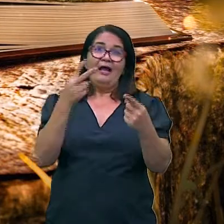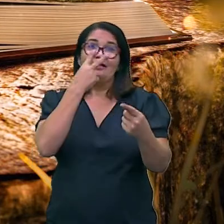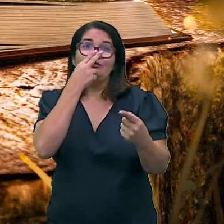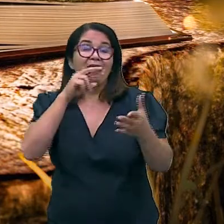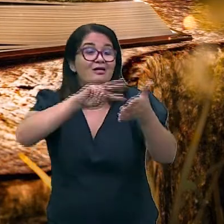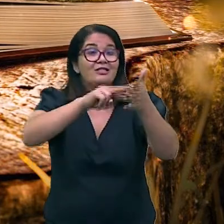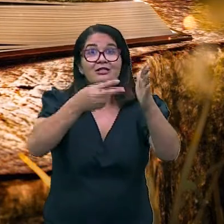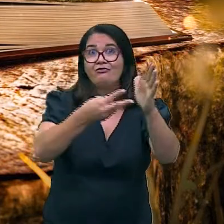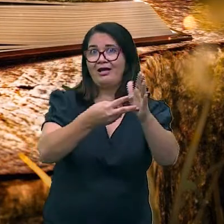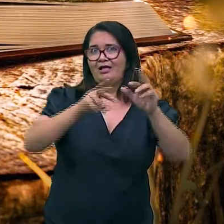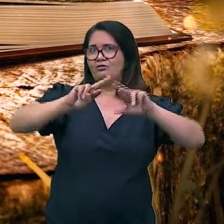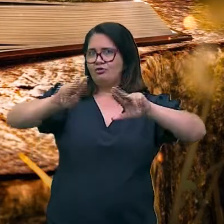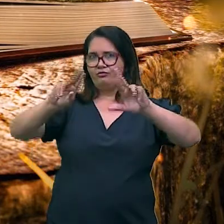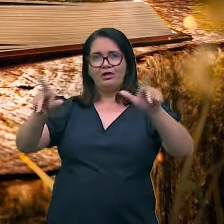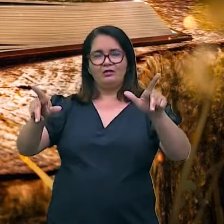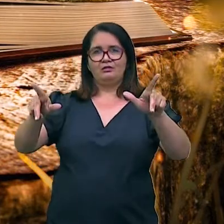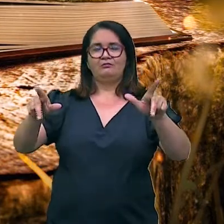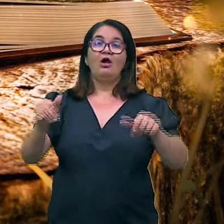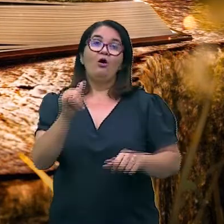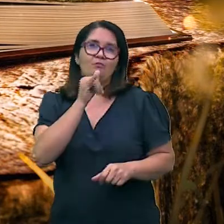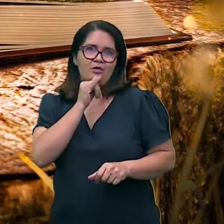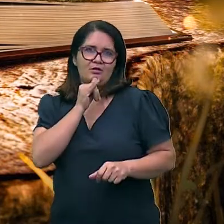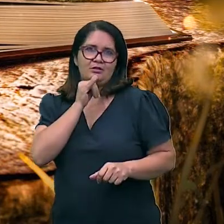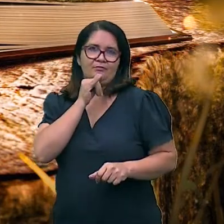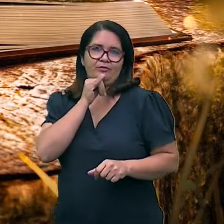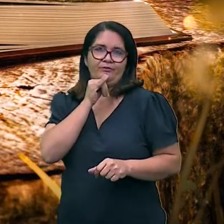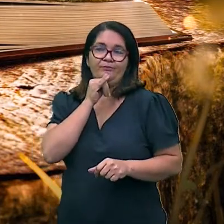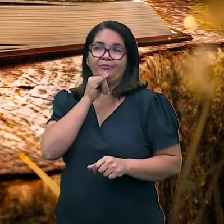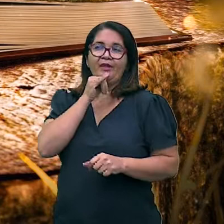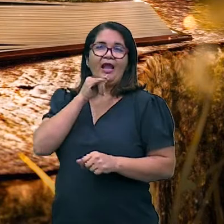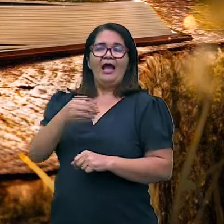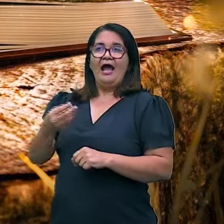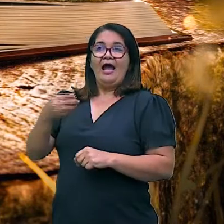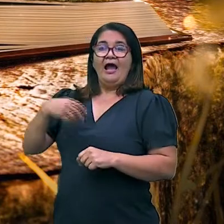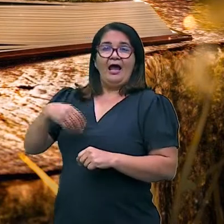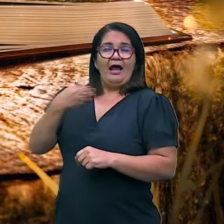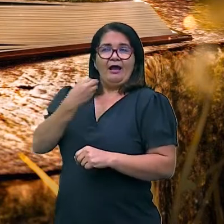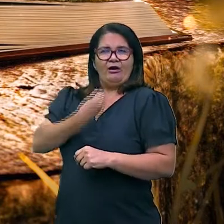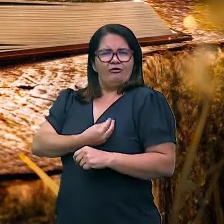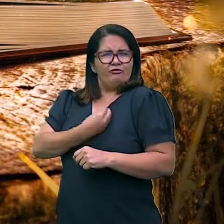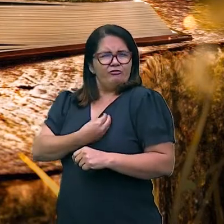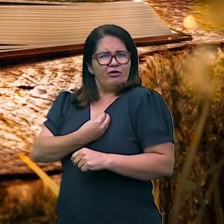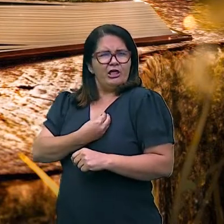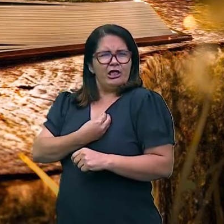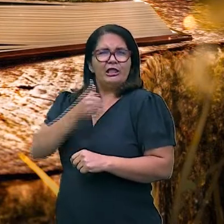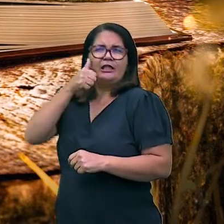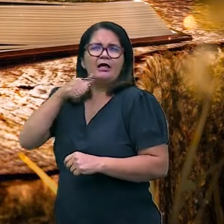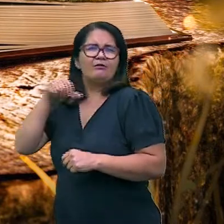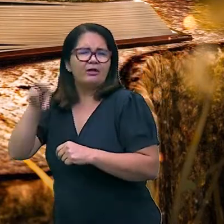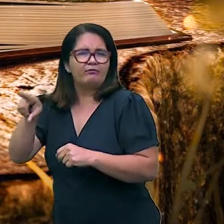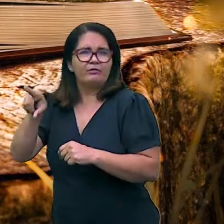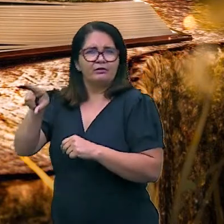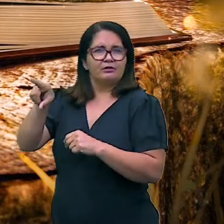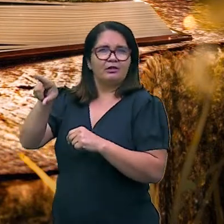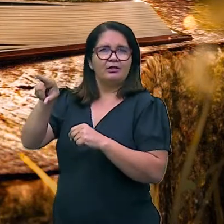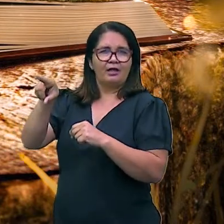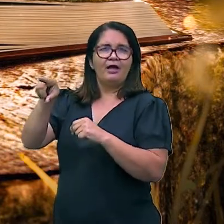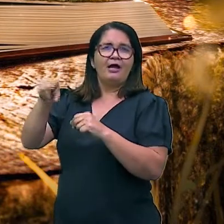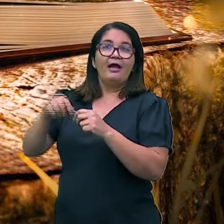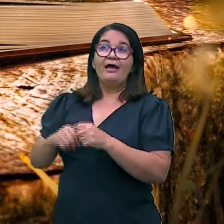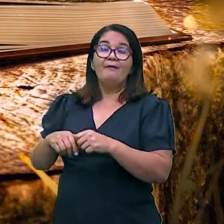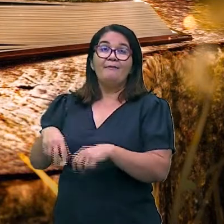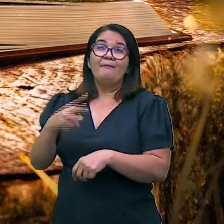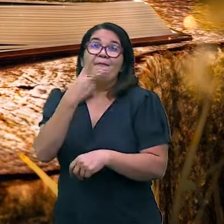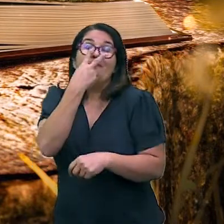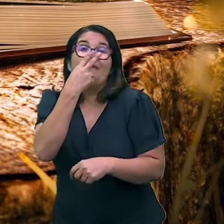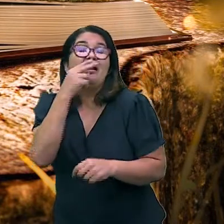a vida de Mariana é um conto de fadas. Percebem aqui que comparei a vida de Mariana a